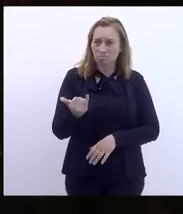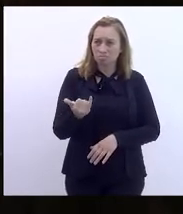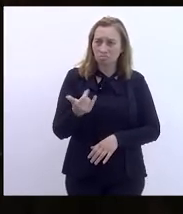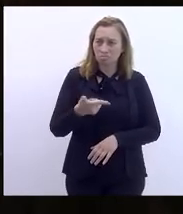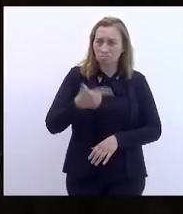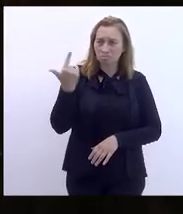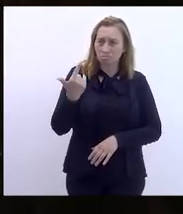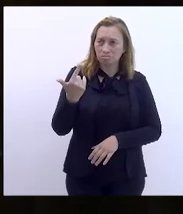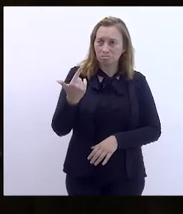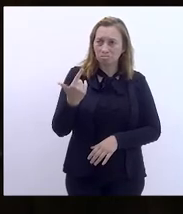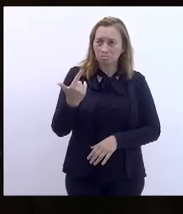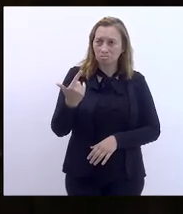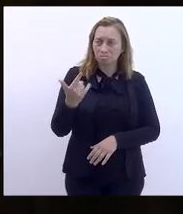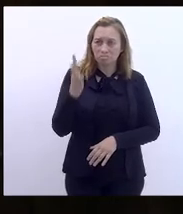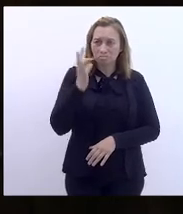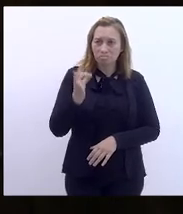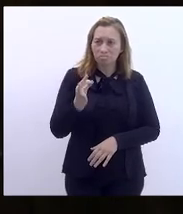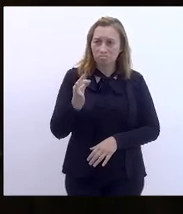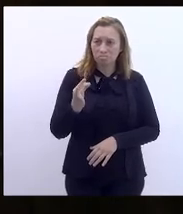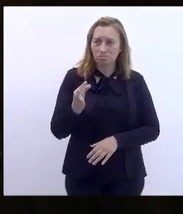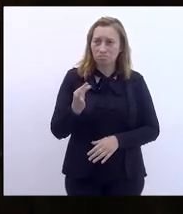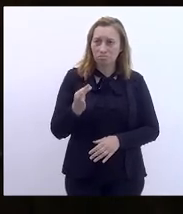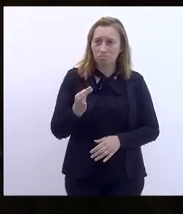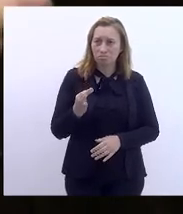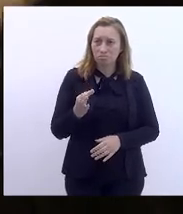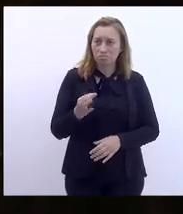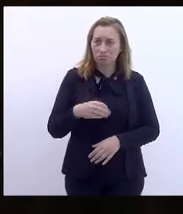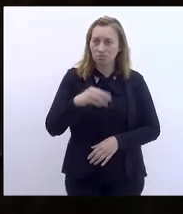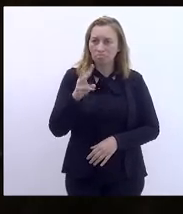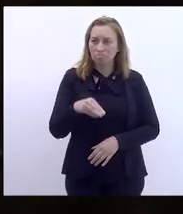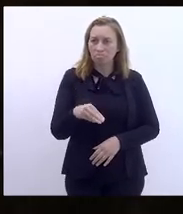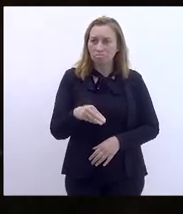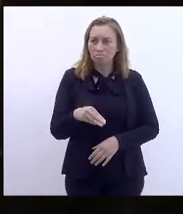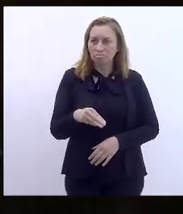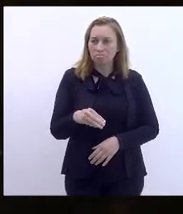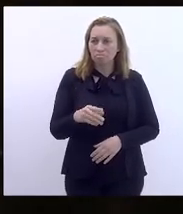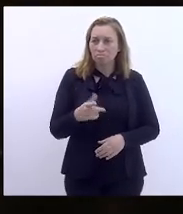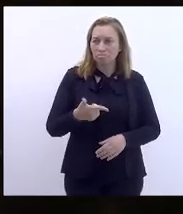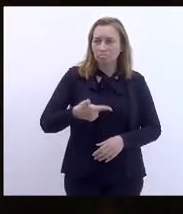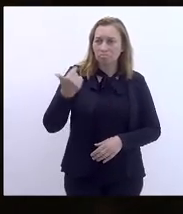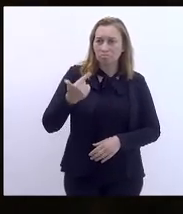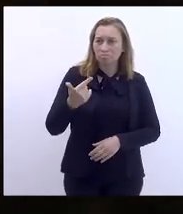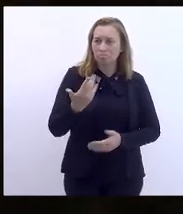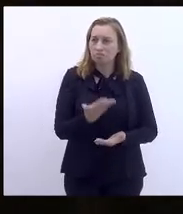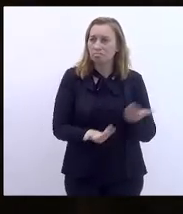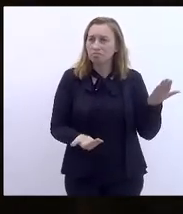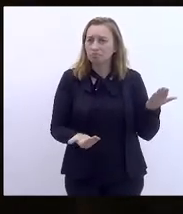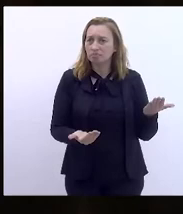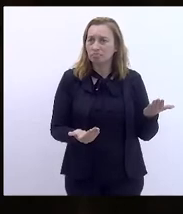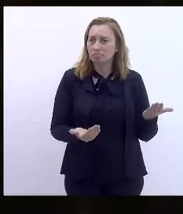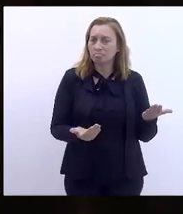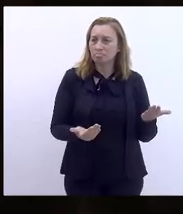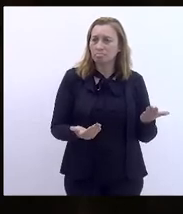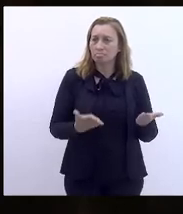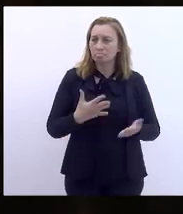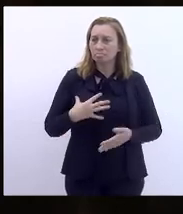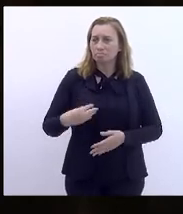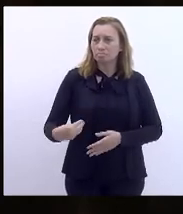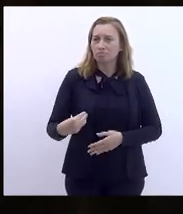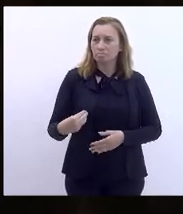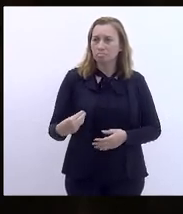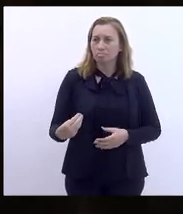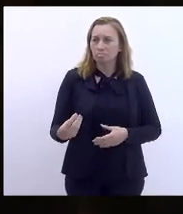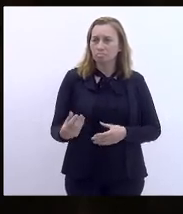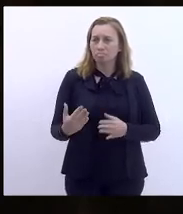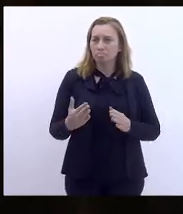perdida e eu não aceito a bala perdido porque bala perdida ela é aleatória o meu filho estava no